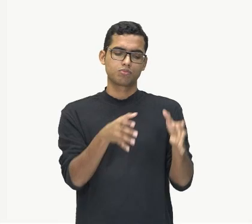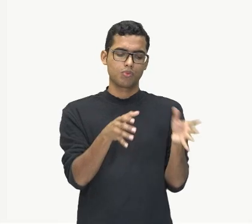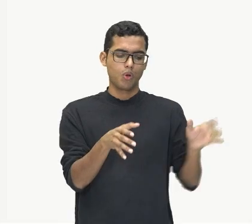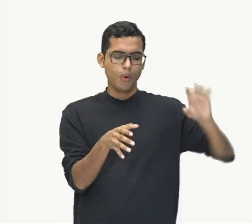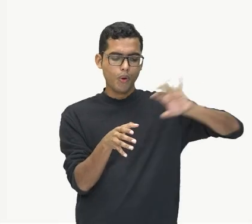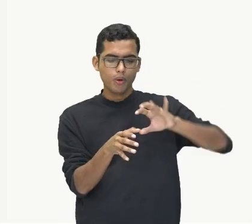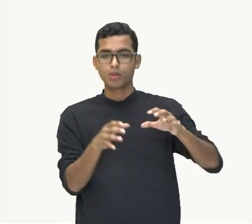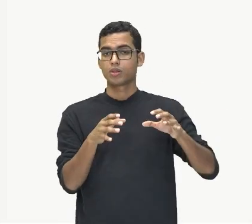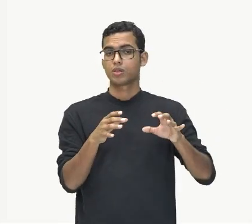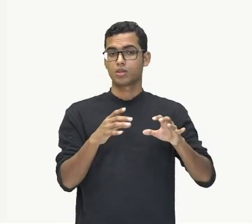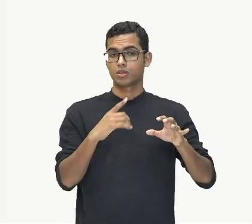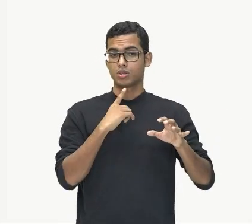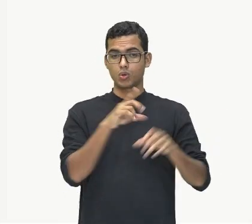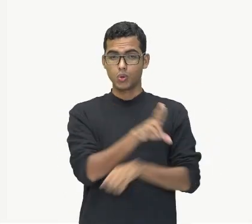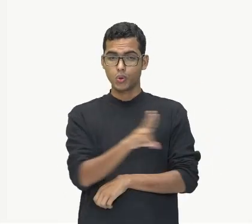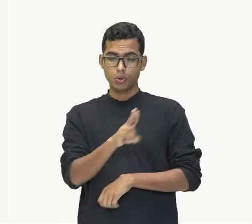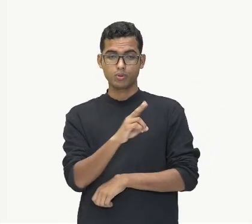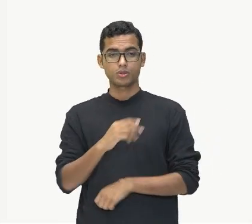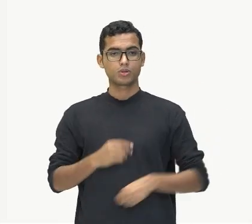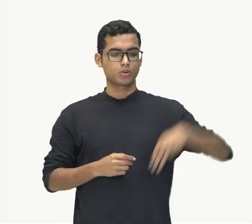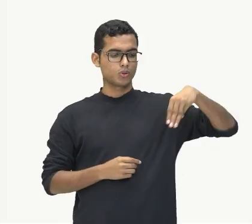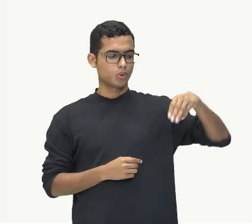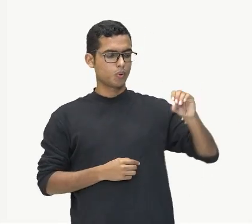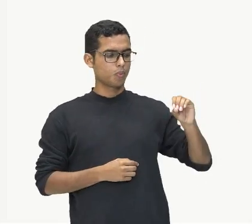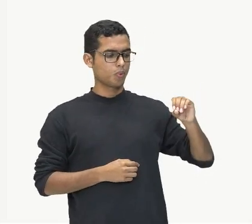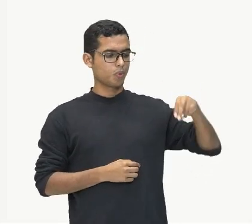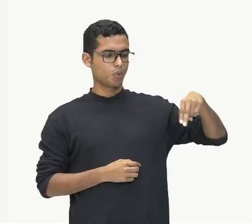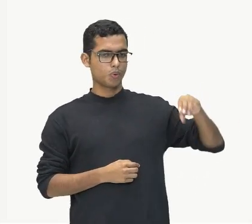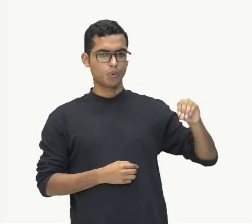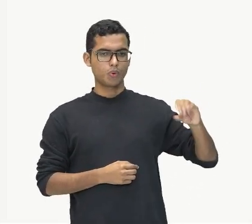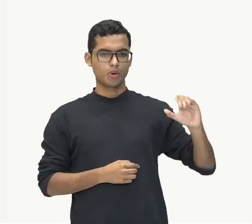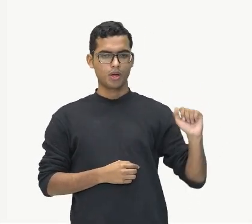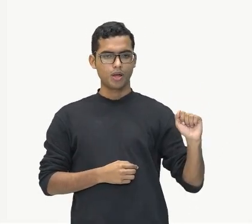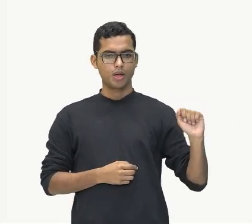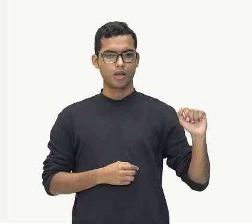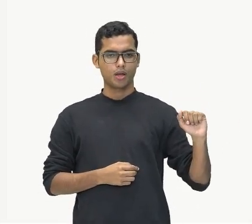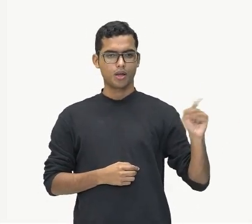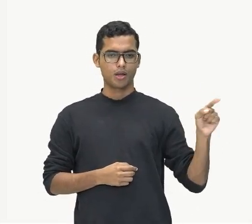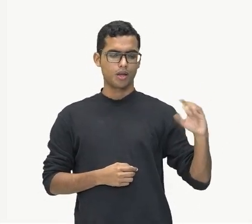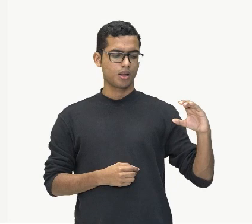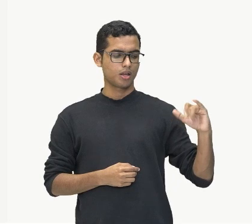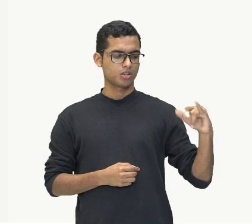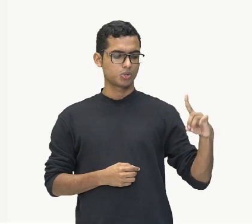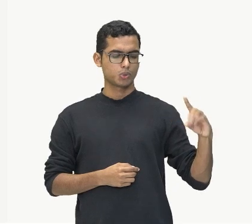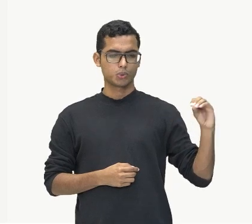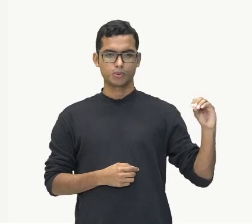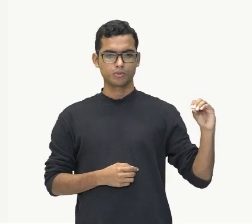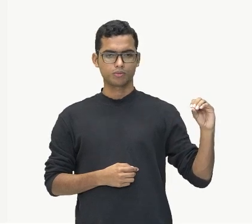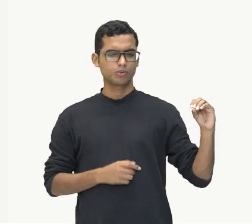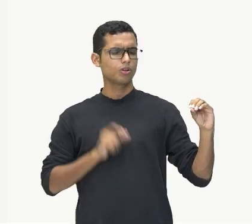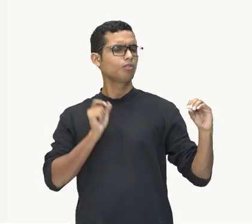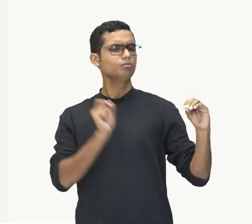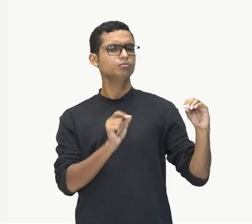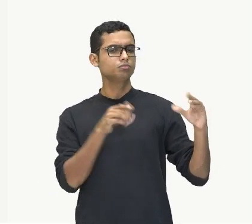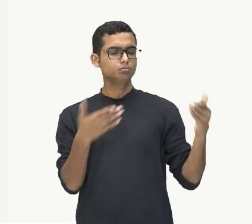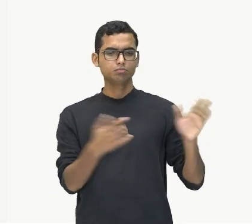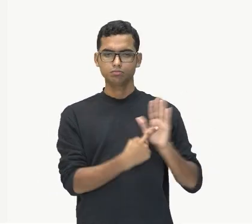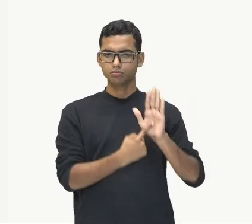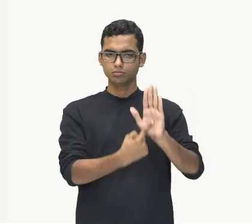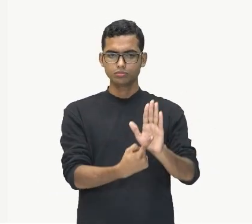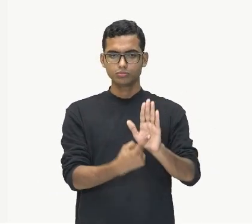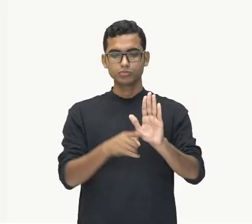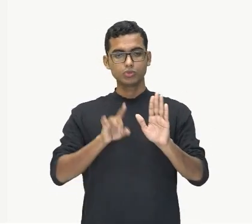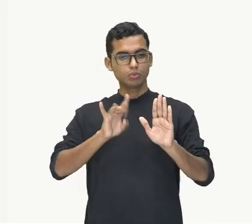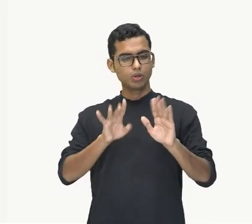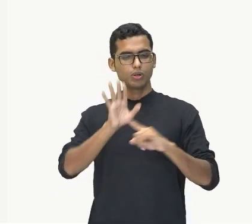como monoácido. O que quer dizer isso? Ele é um monoácido quando ele apresenta